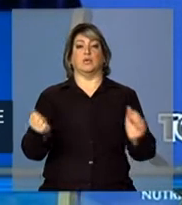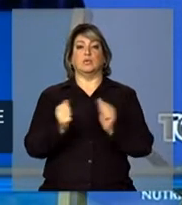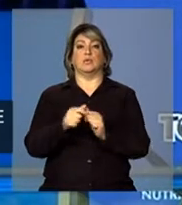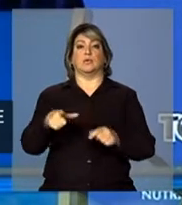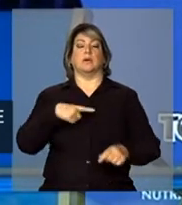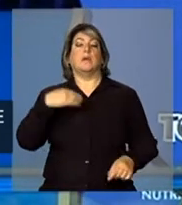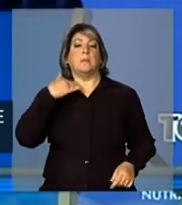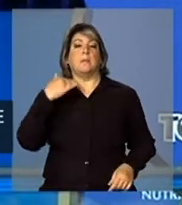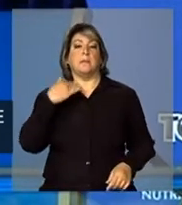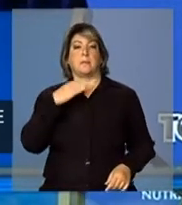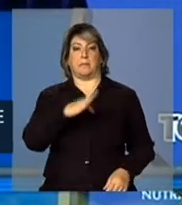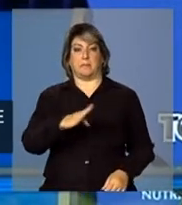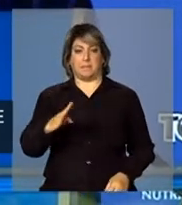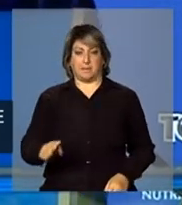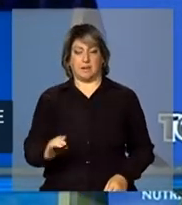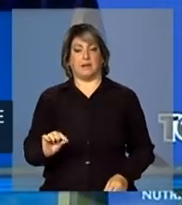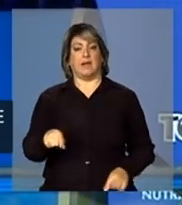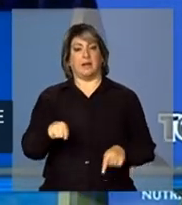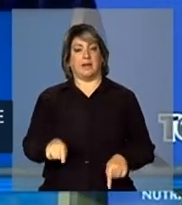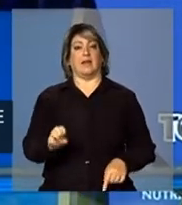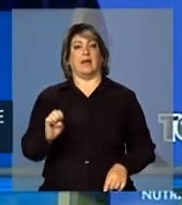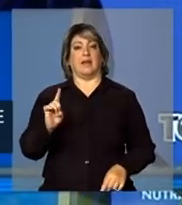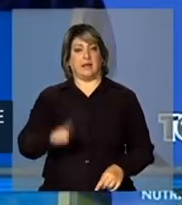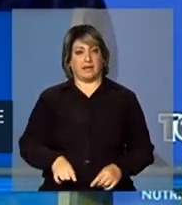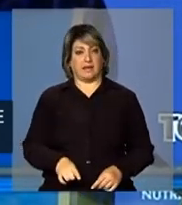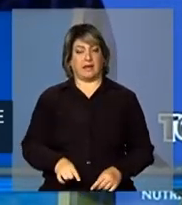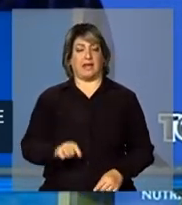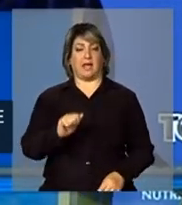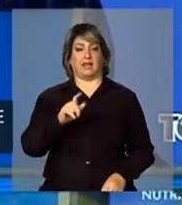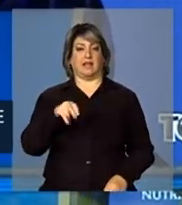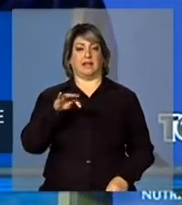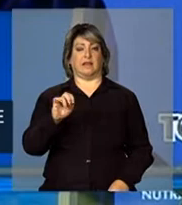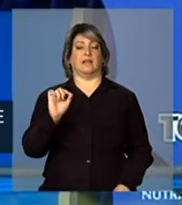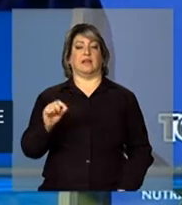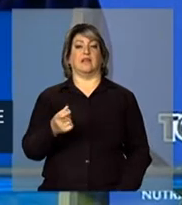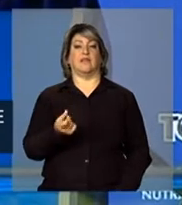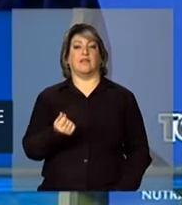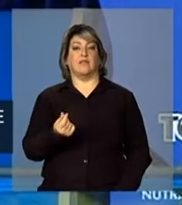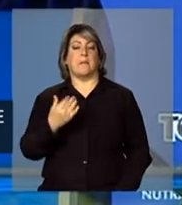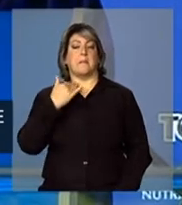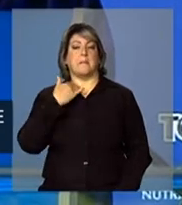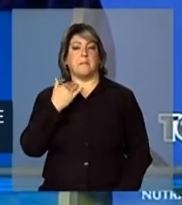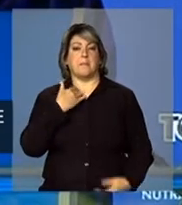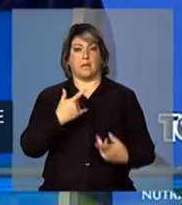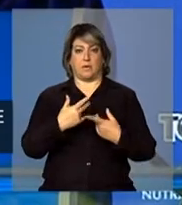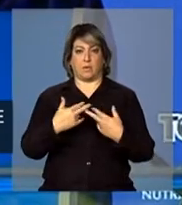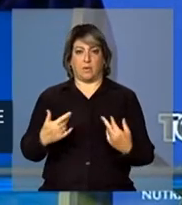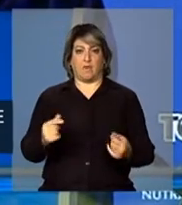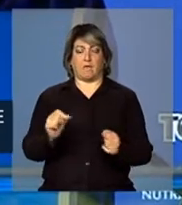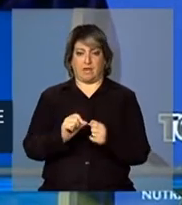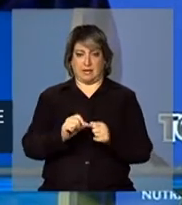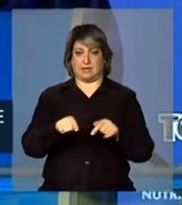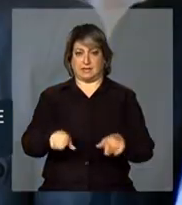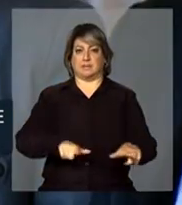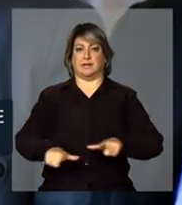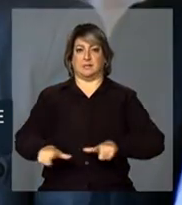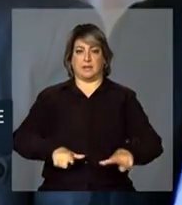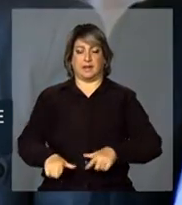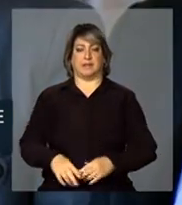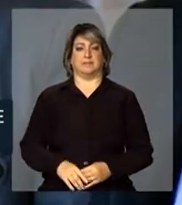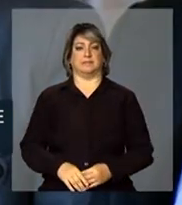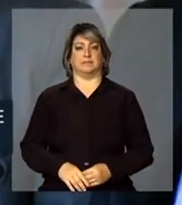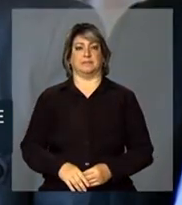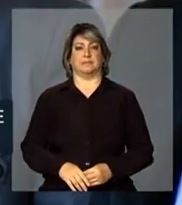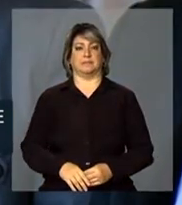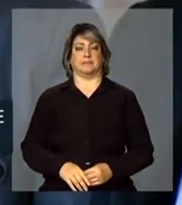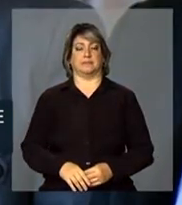Brasil, que é o agente financeiro para essa atuação.